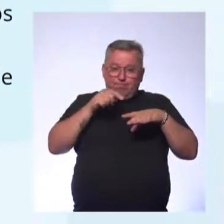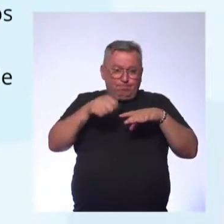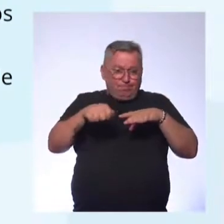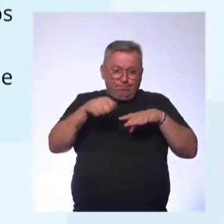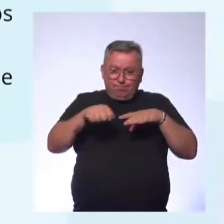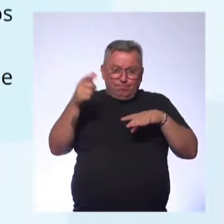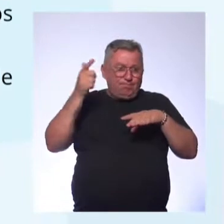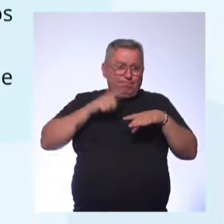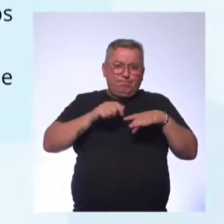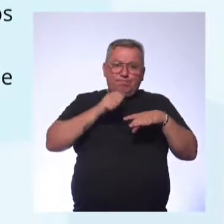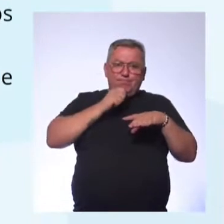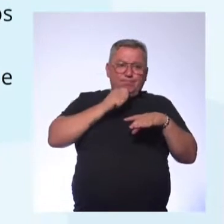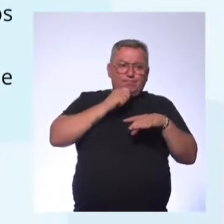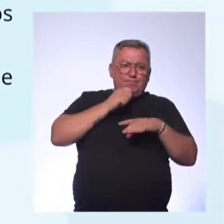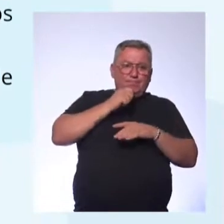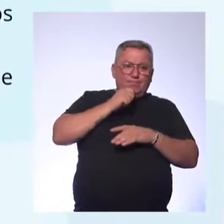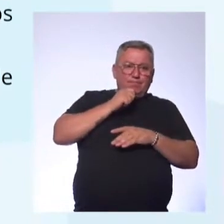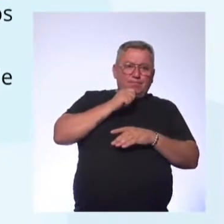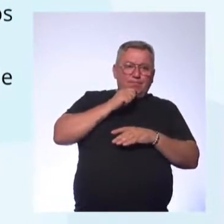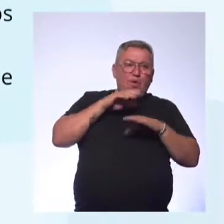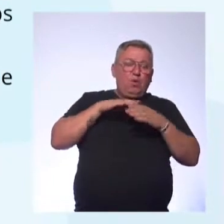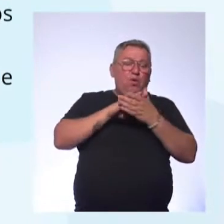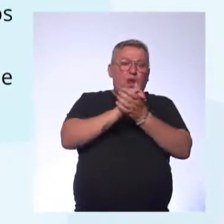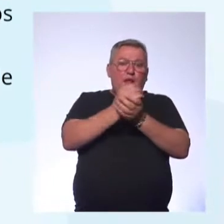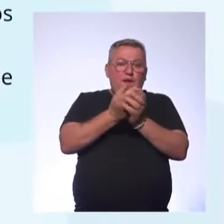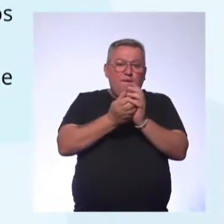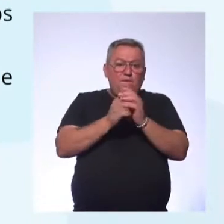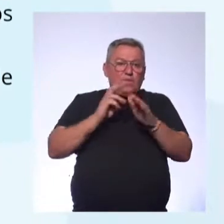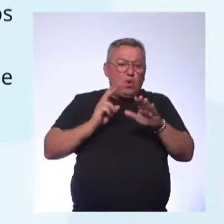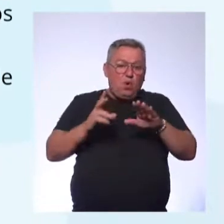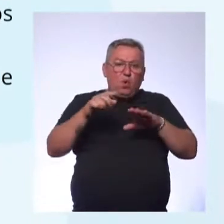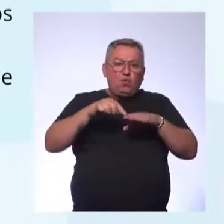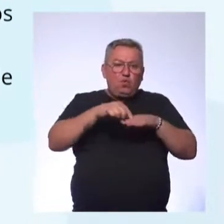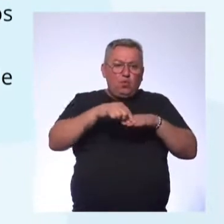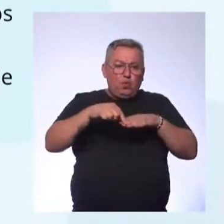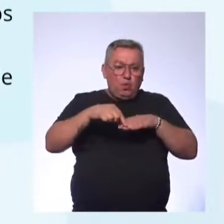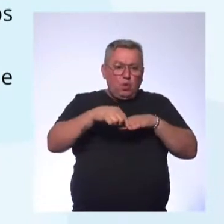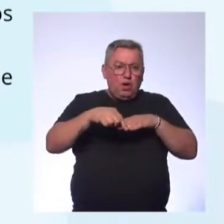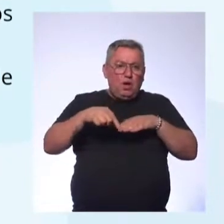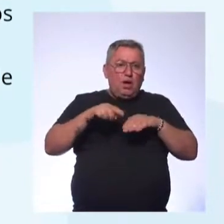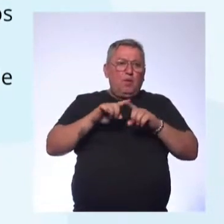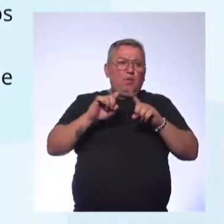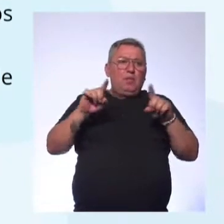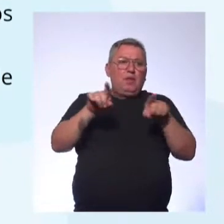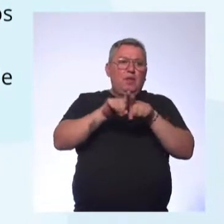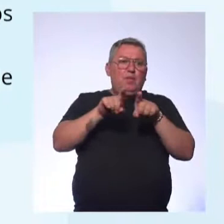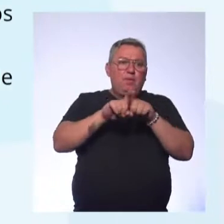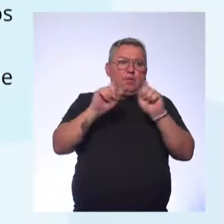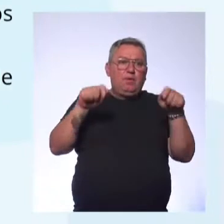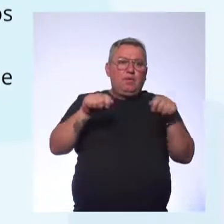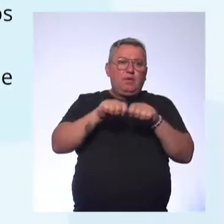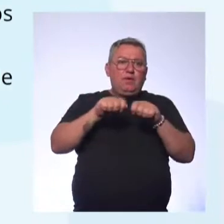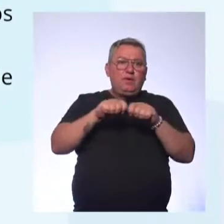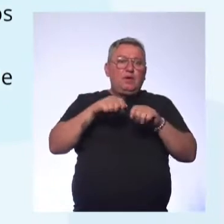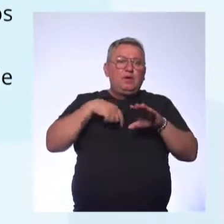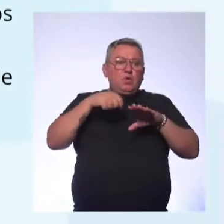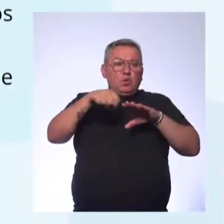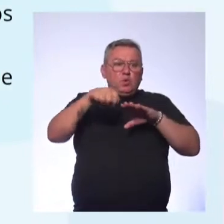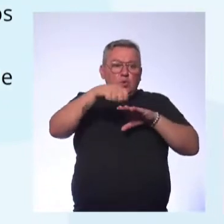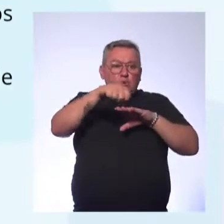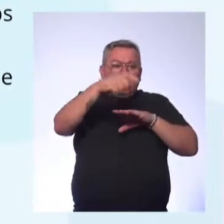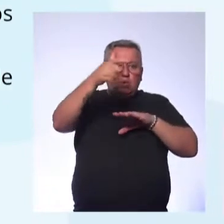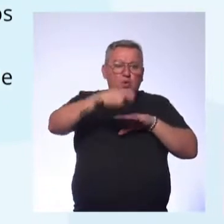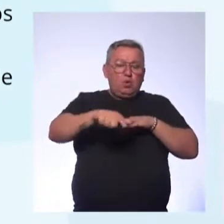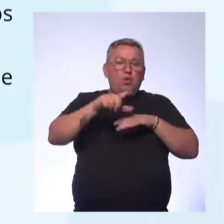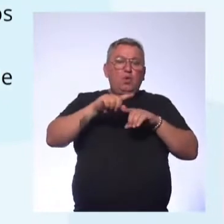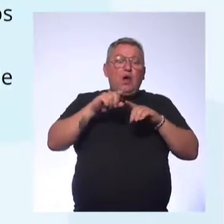esmalte das Unhas que não sai quando as mãos são lavadas Ok no entanto esse esmalte pode ser facilmente removido